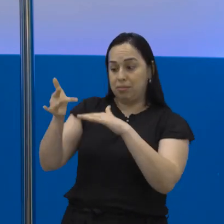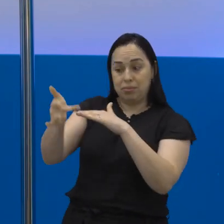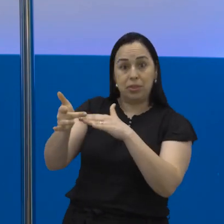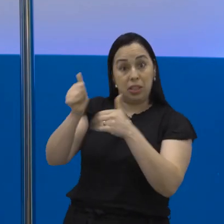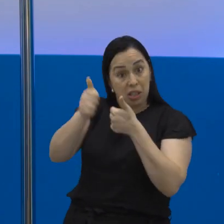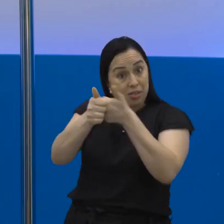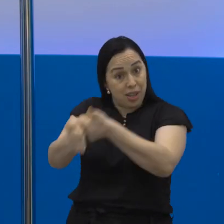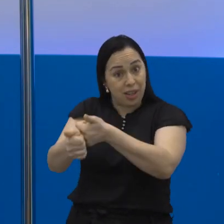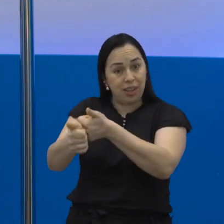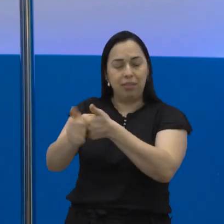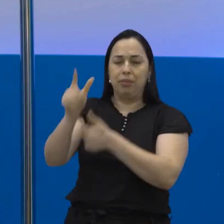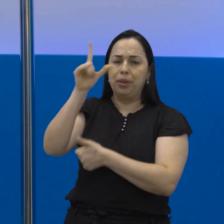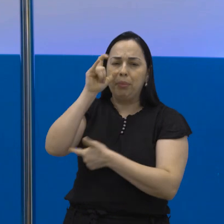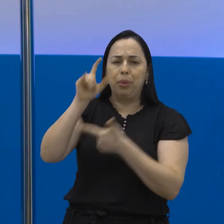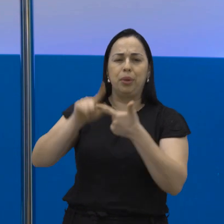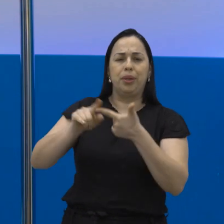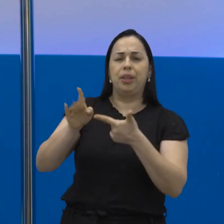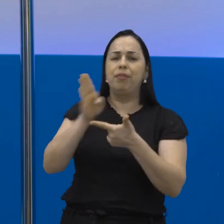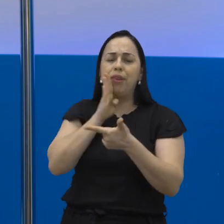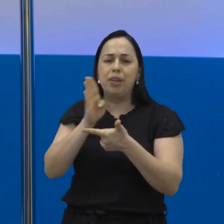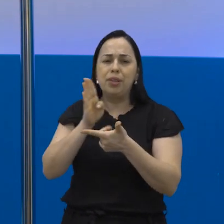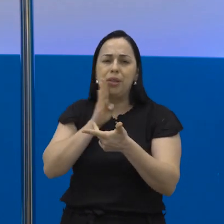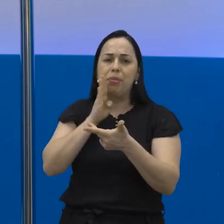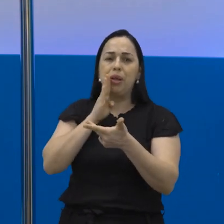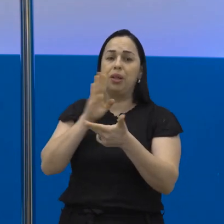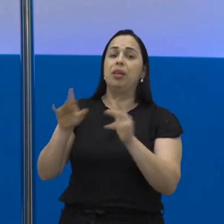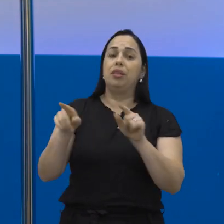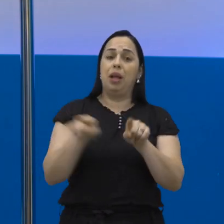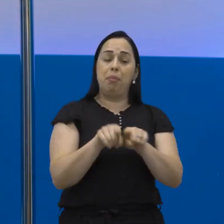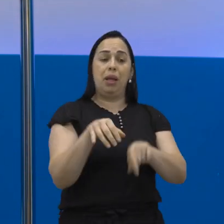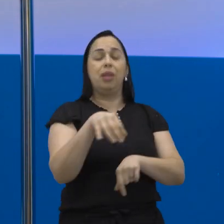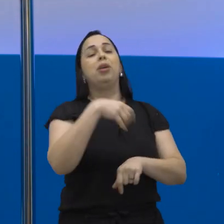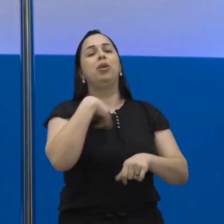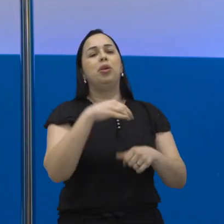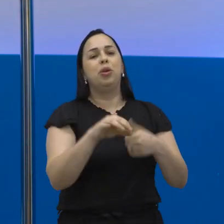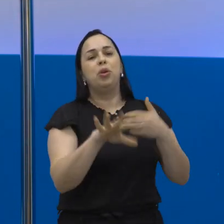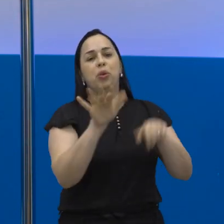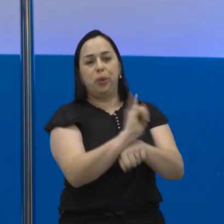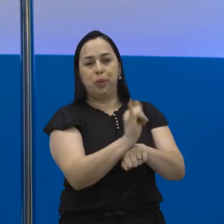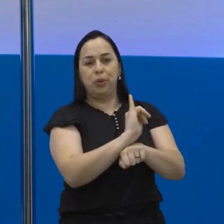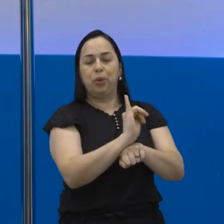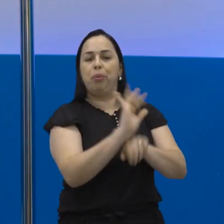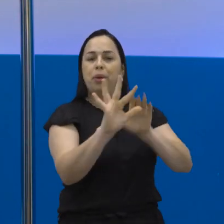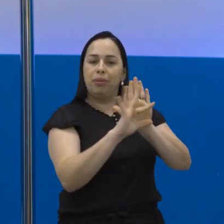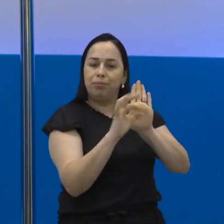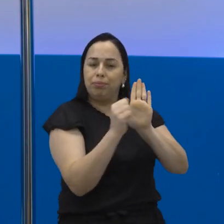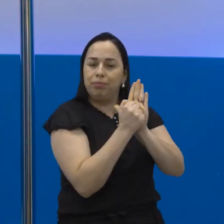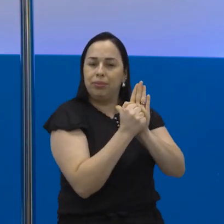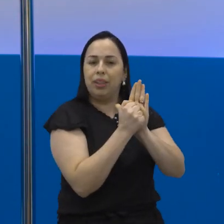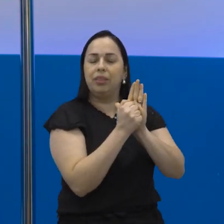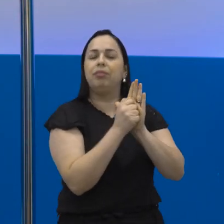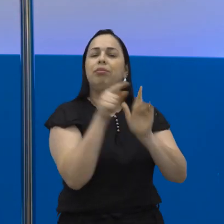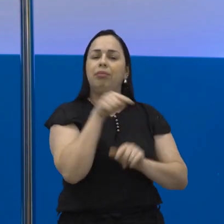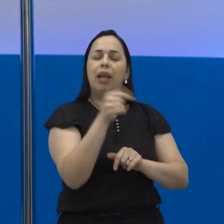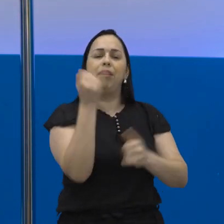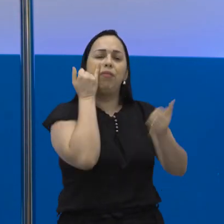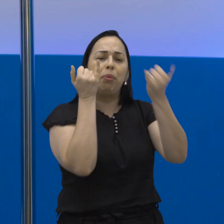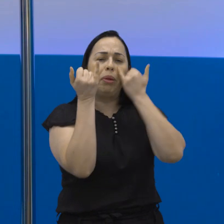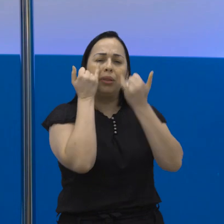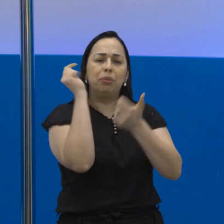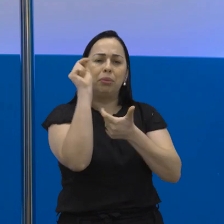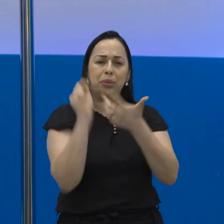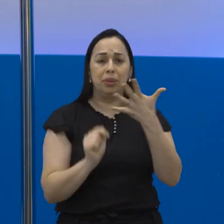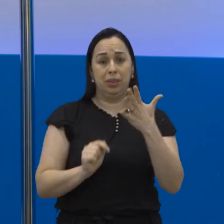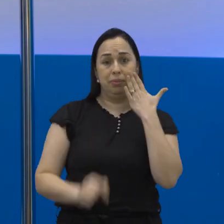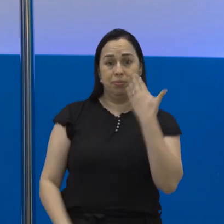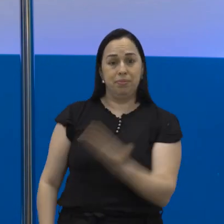sociais da TV Câmara, Instagram, Facebook, se inscreve no nosso canal do YouTube. Tem muita informação e bastidores por lá. É só